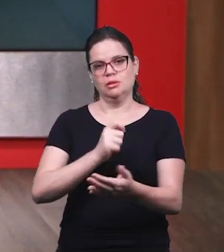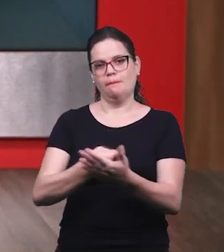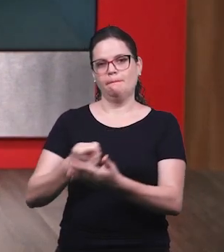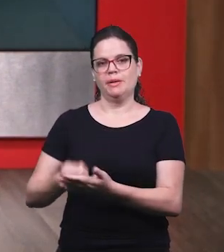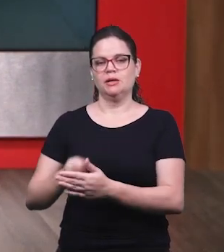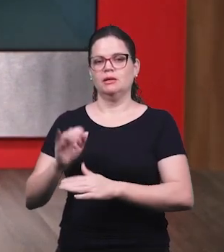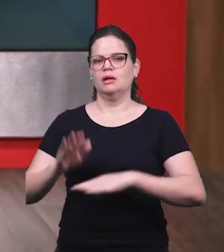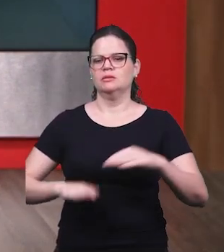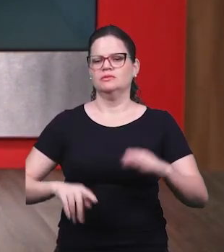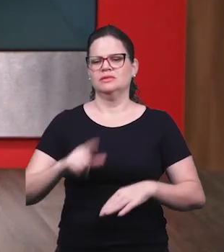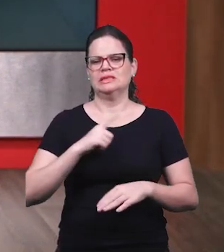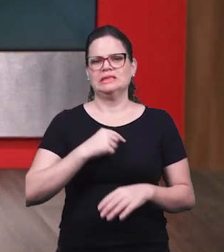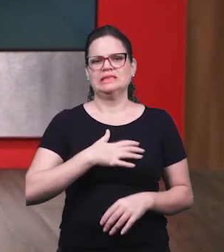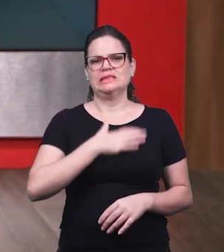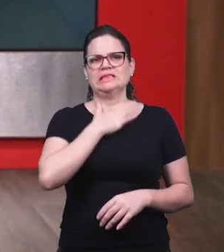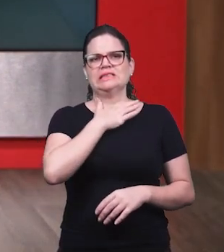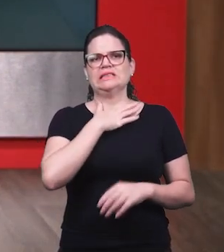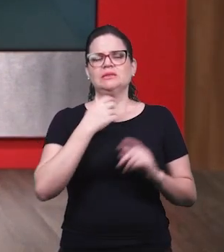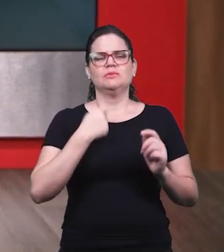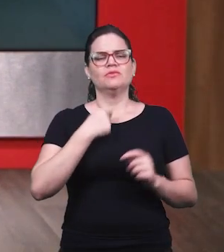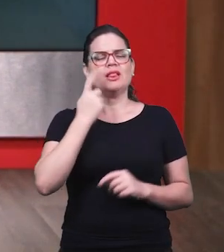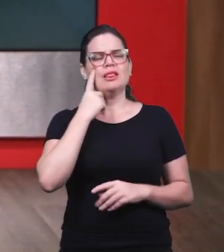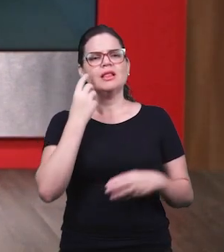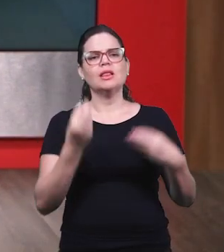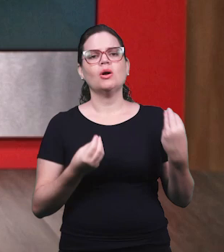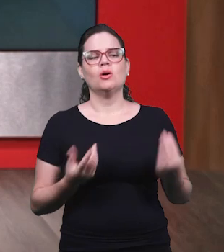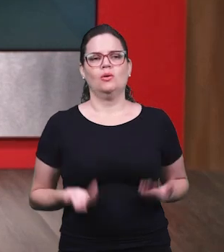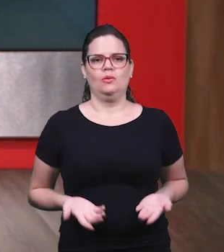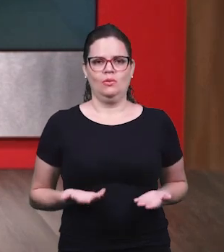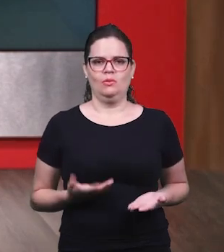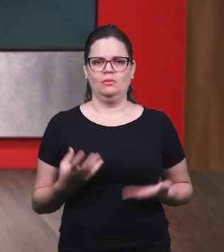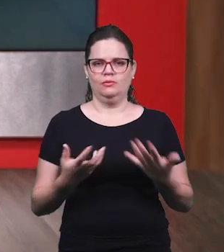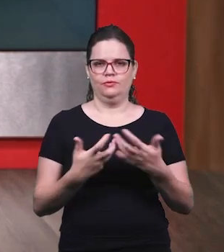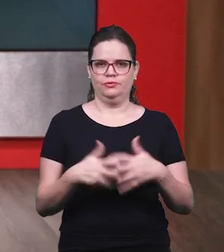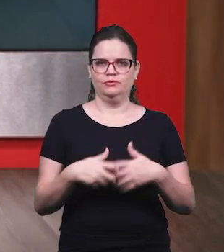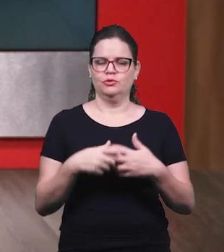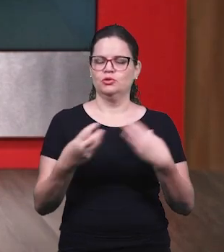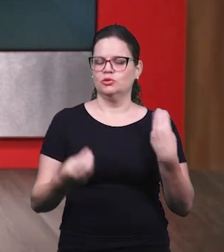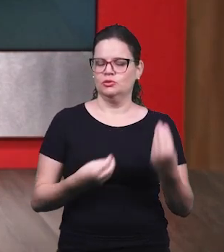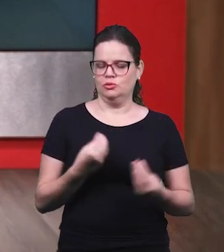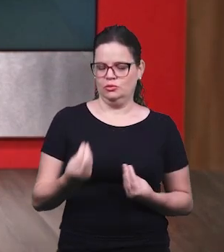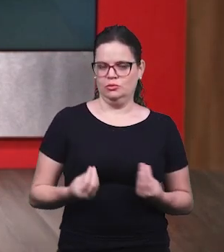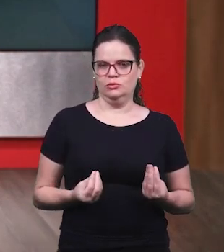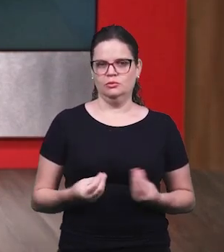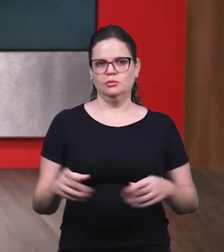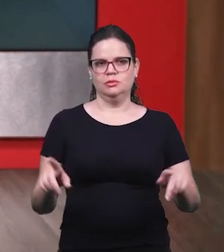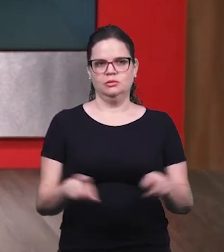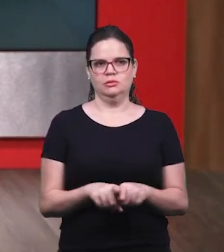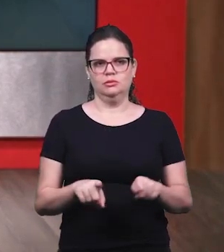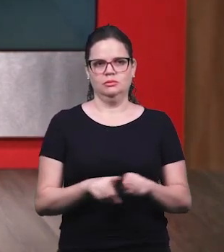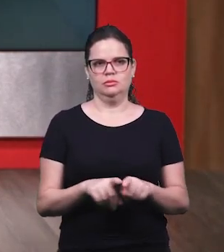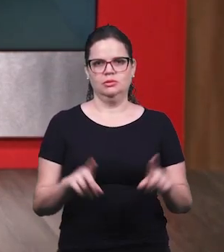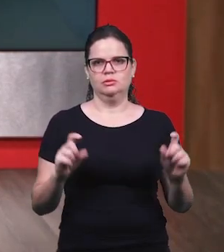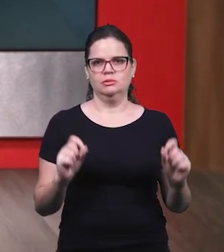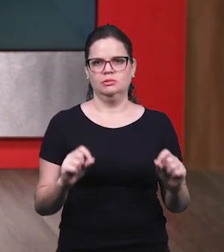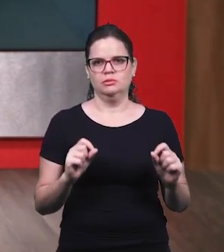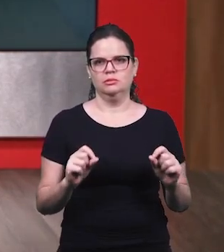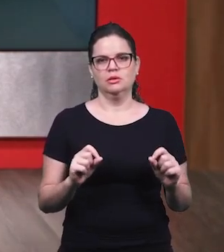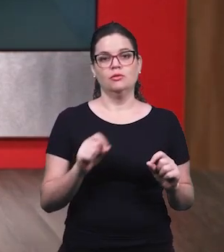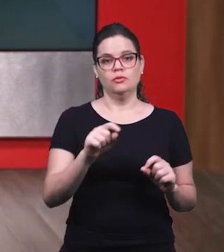às vezes está gerando um aperto financeiro, para você entender como é que isso acontece e traz